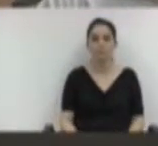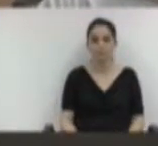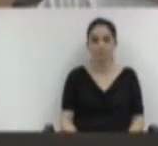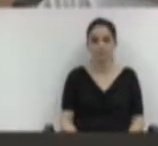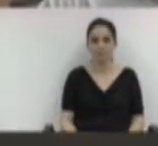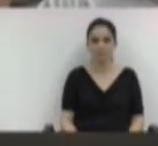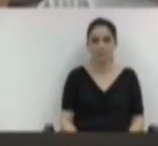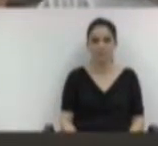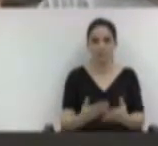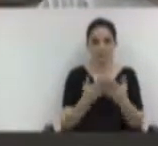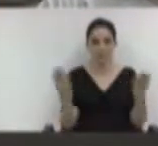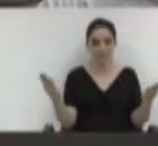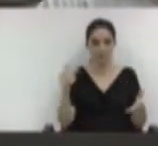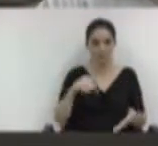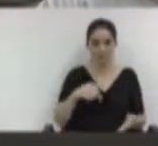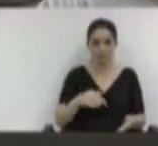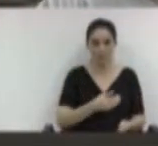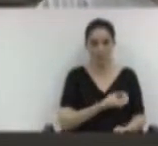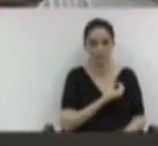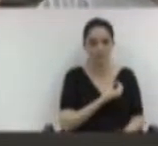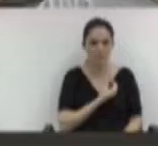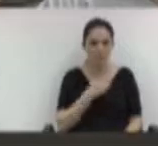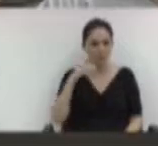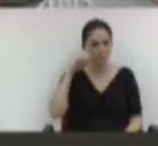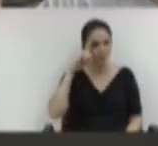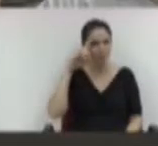Nós aqui vivemos o dia a dia